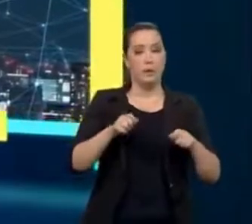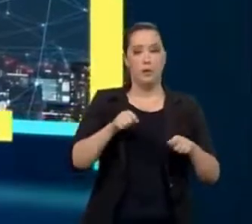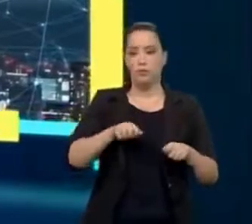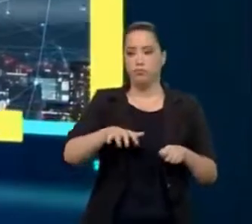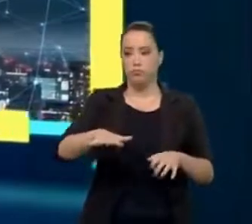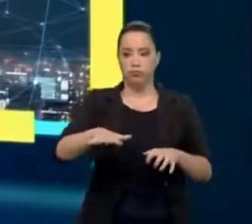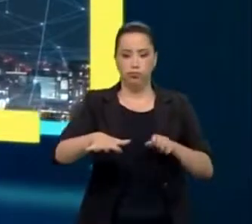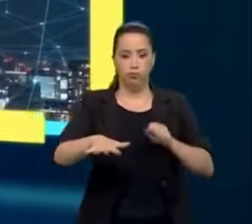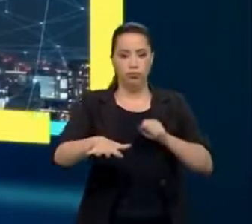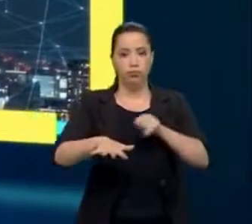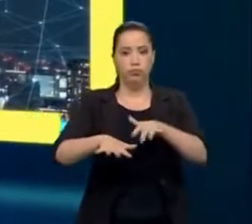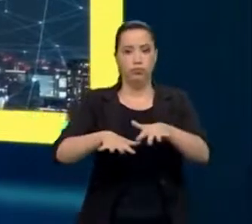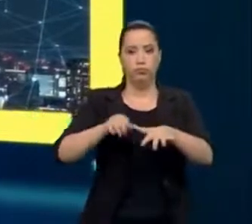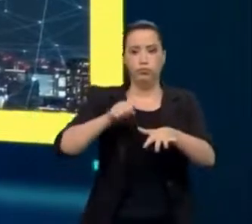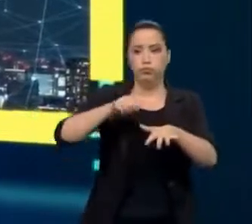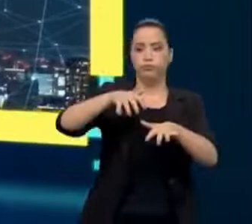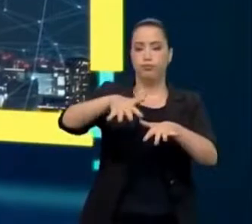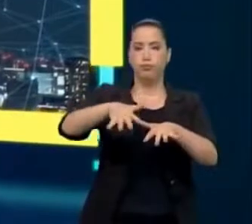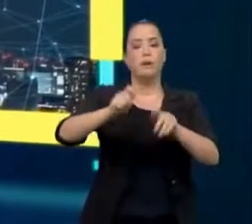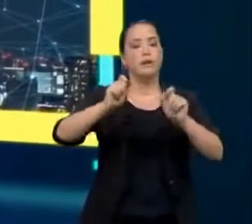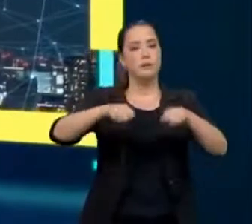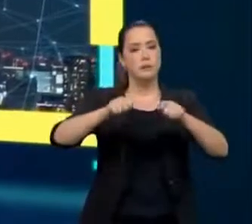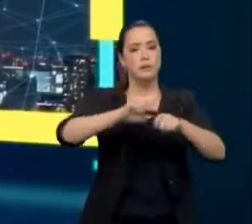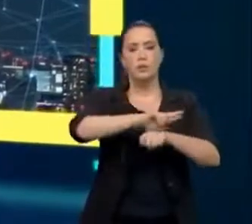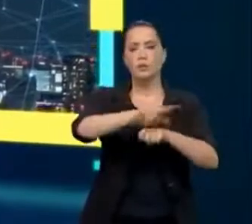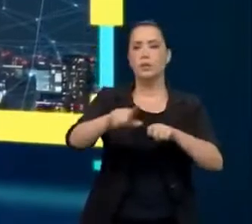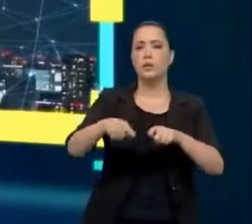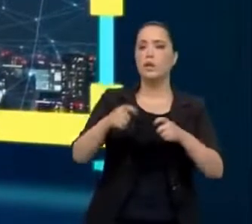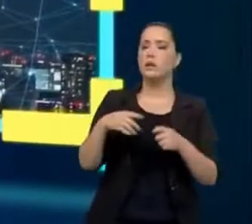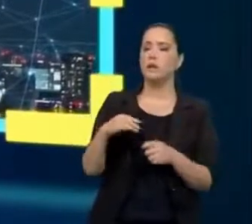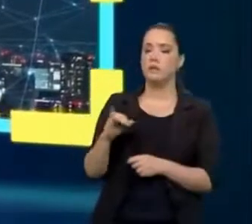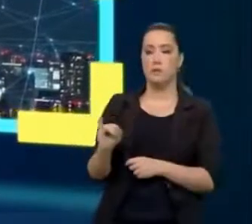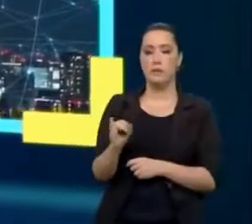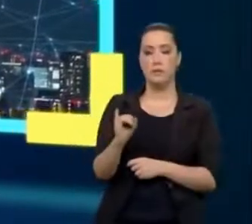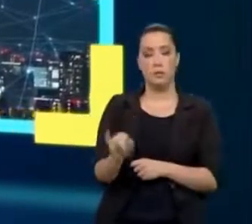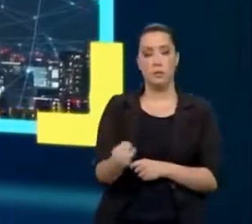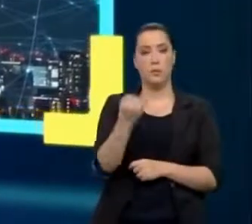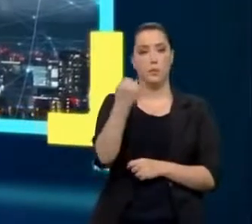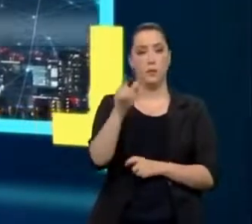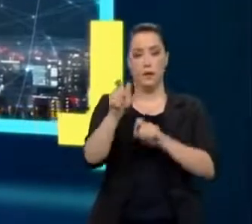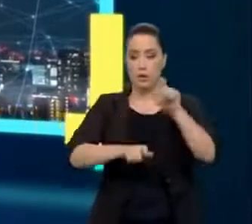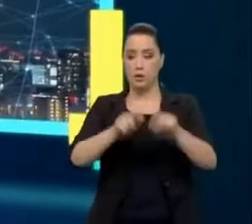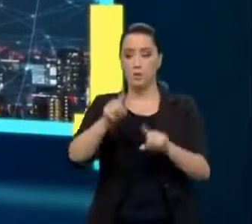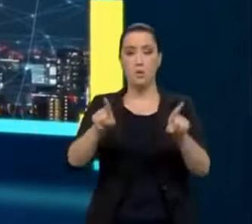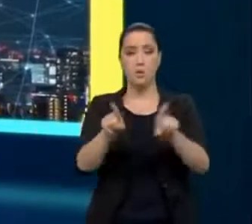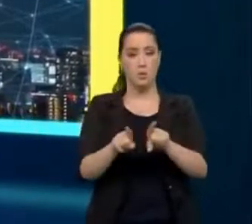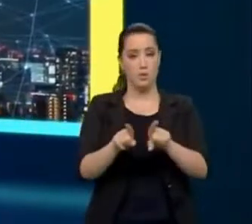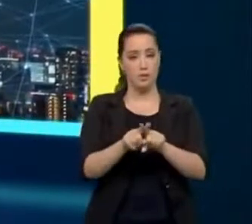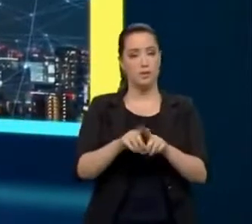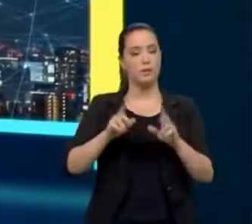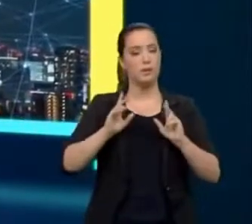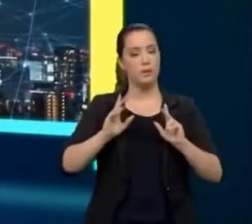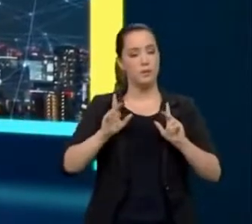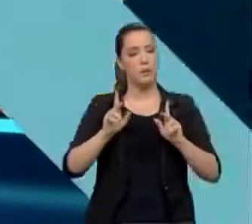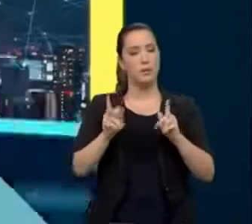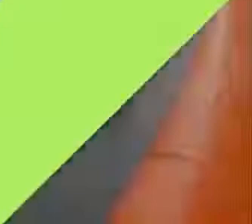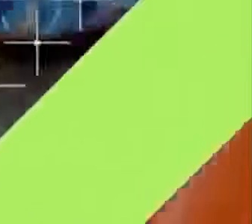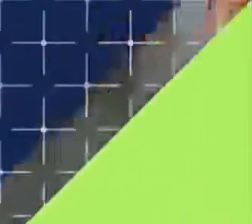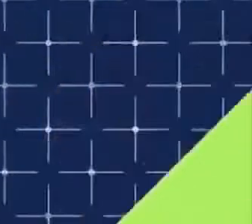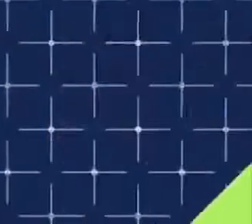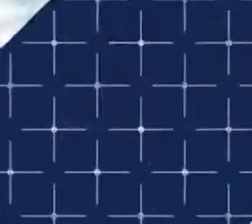ágil e adaptada às diferentes necessidades dos cidadãos e da economia nos dias atuais e